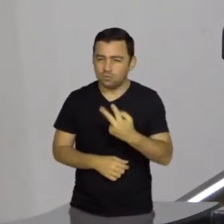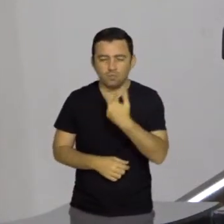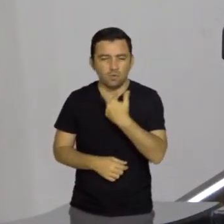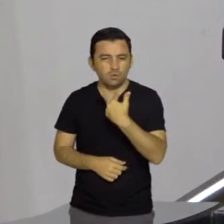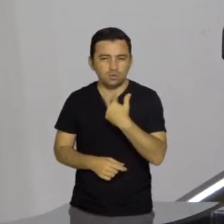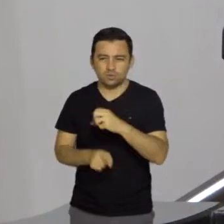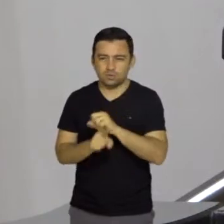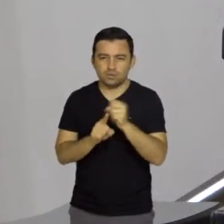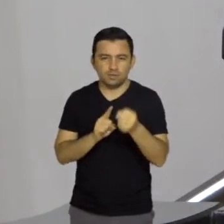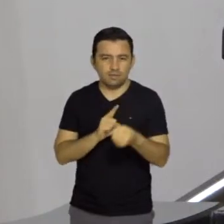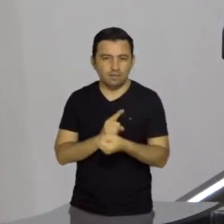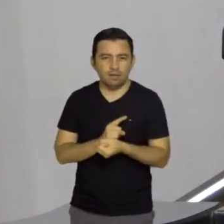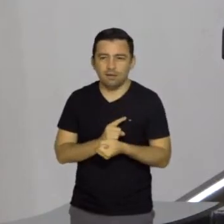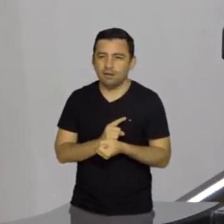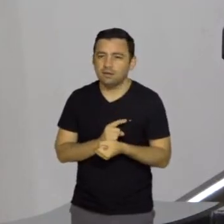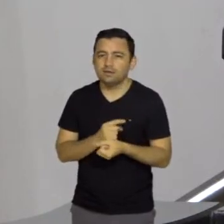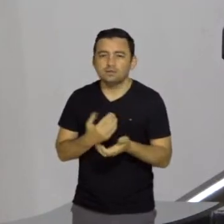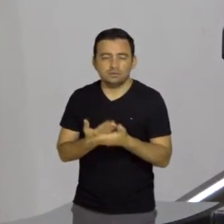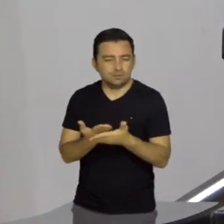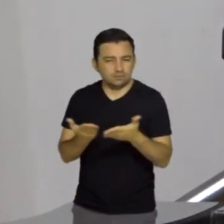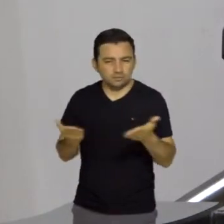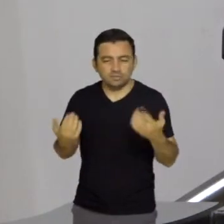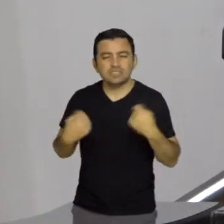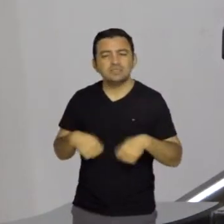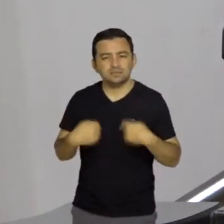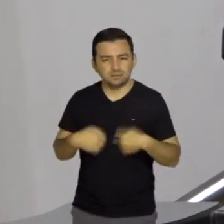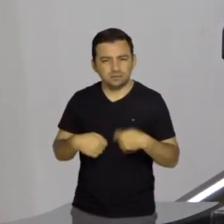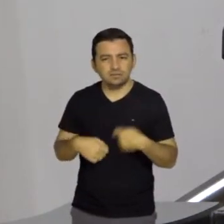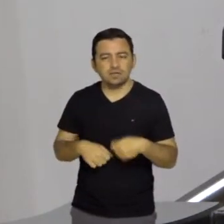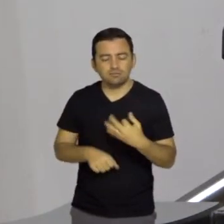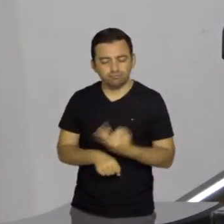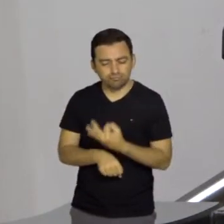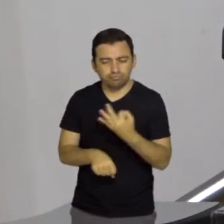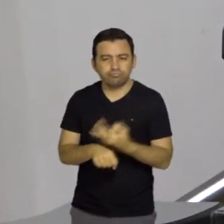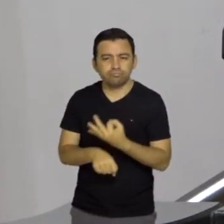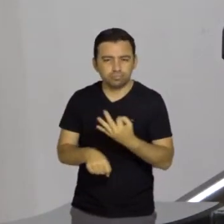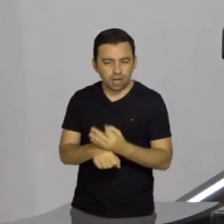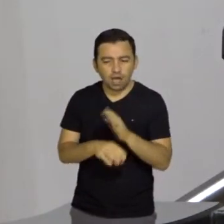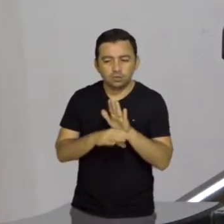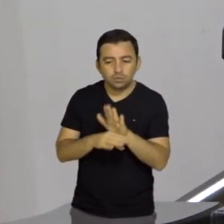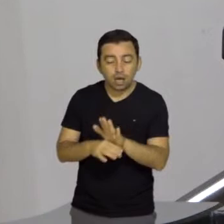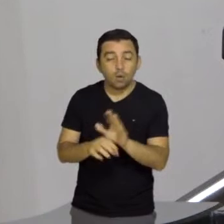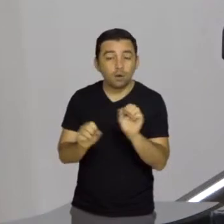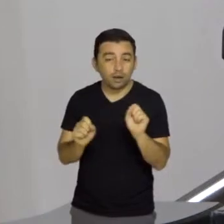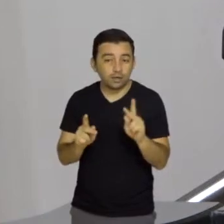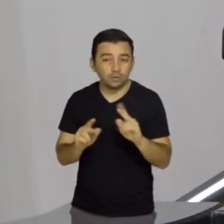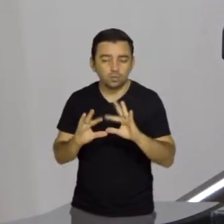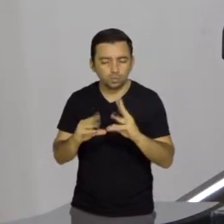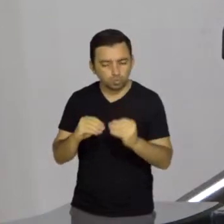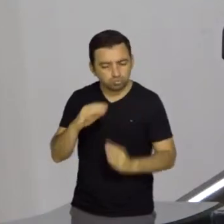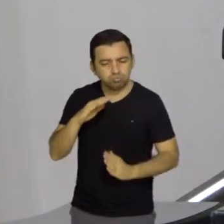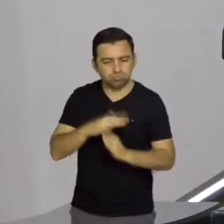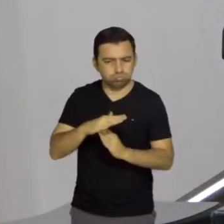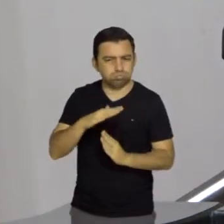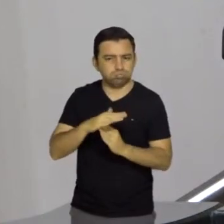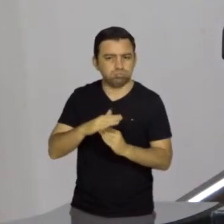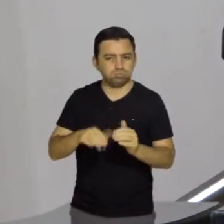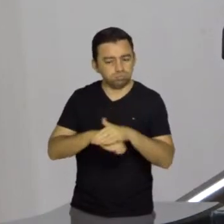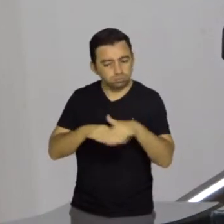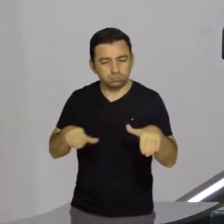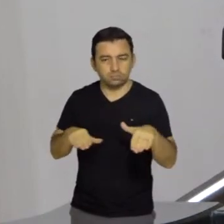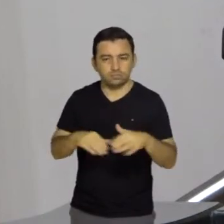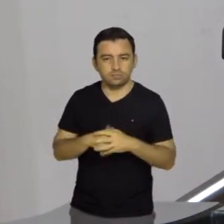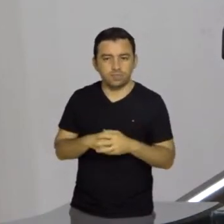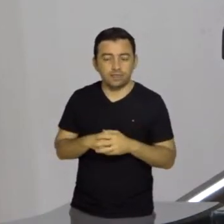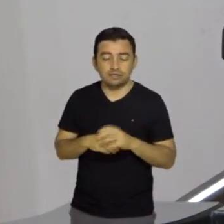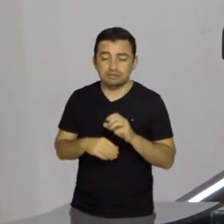sociedade tem que ser tolerante, tem que ajudar, mas tudo tem limite. E, senão, quem